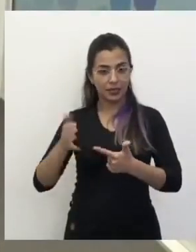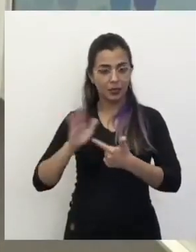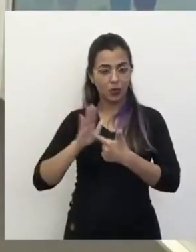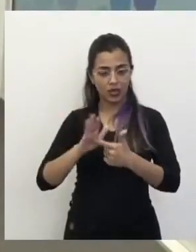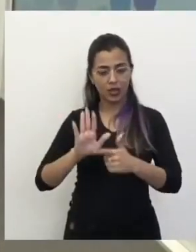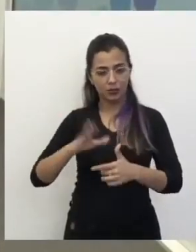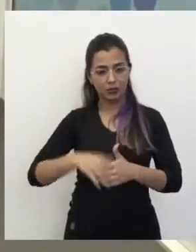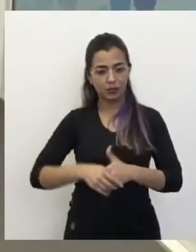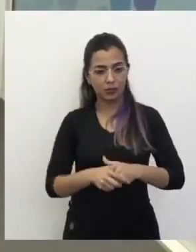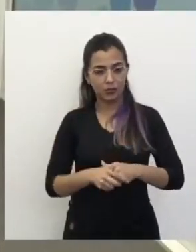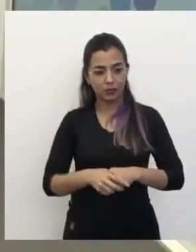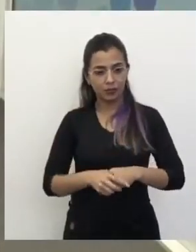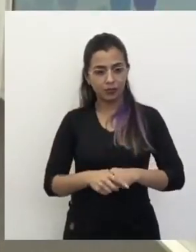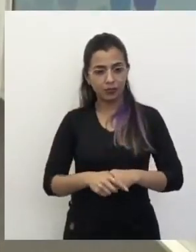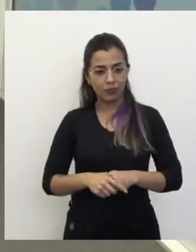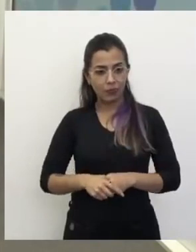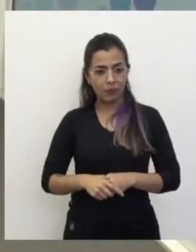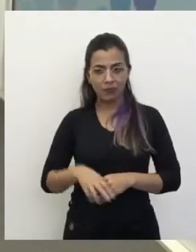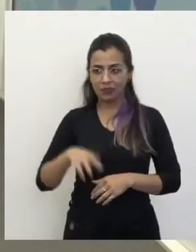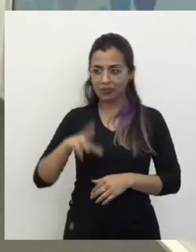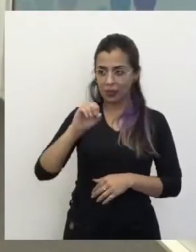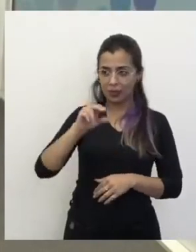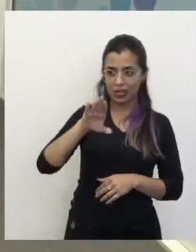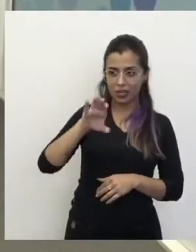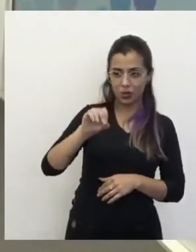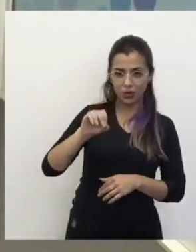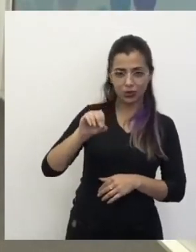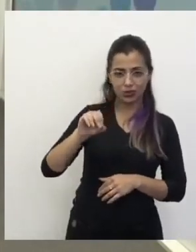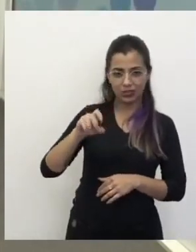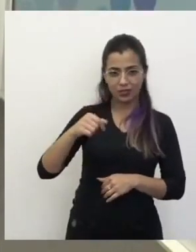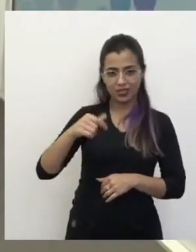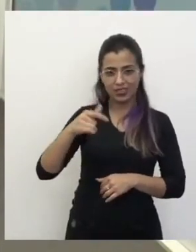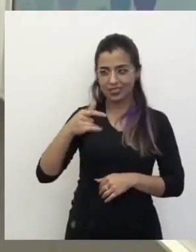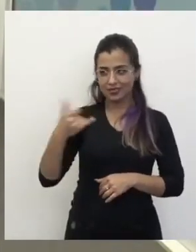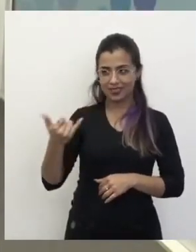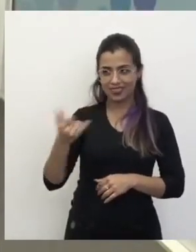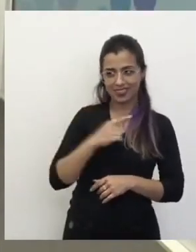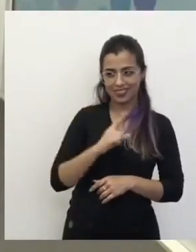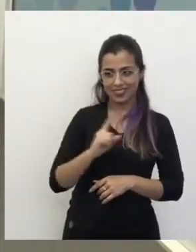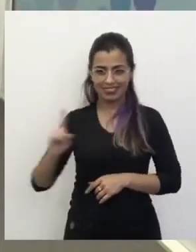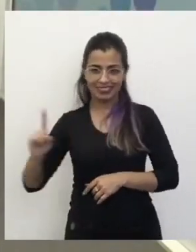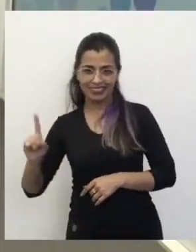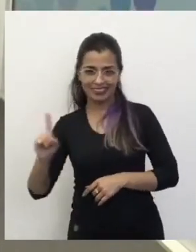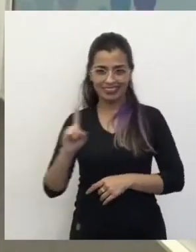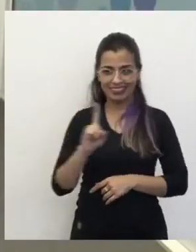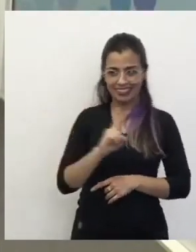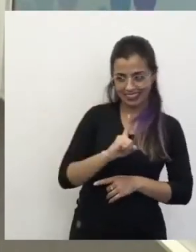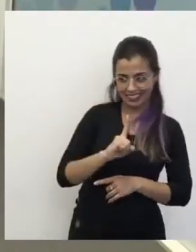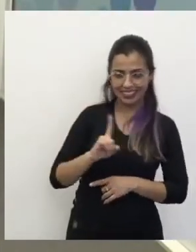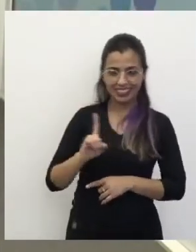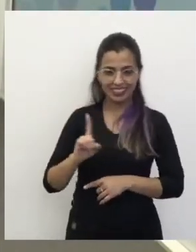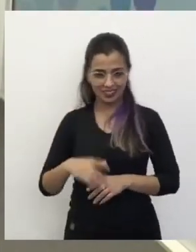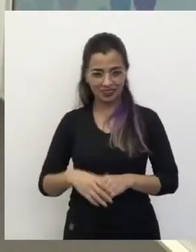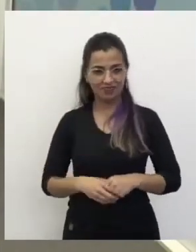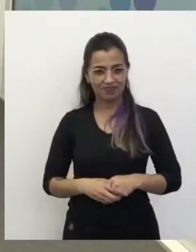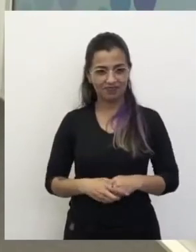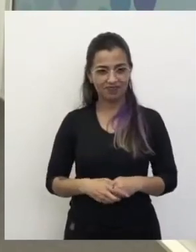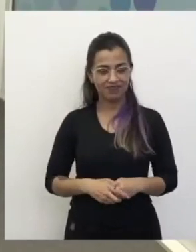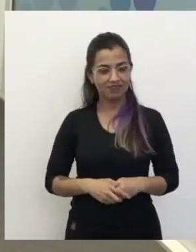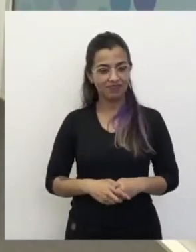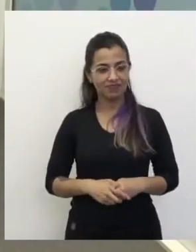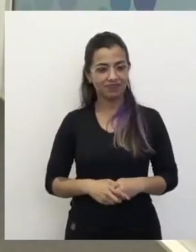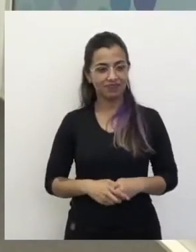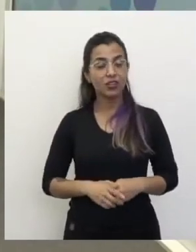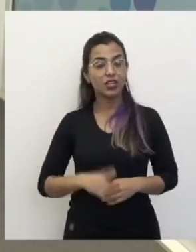lá. Que o Roberto Câmara, que está aí, né, Roberto? Falou que eu tenho que ficar desse lado, eu já estava quase tendenciando a ir para lá. Aí eu coloquei alguns exemplos aqui